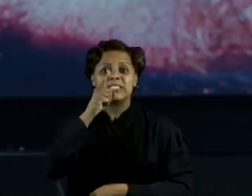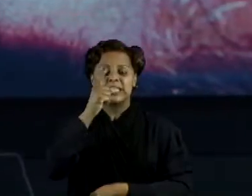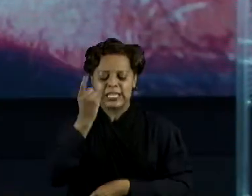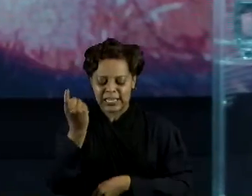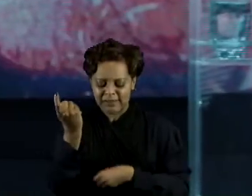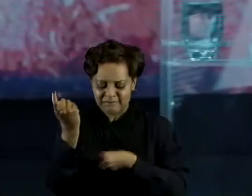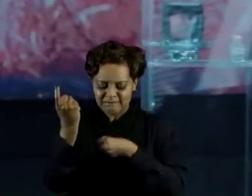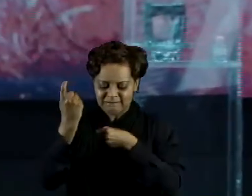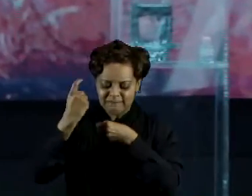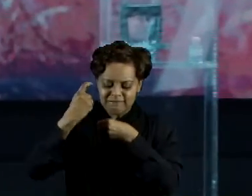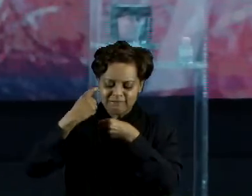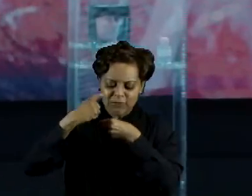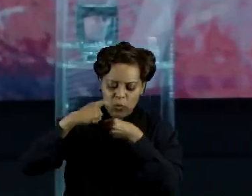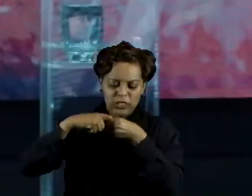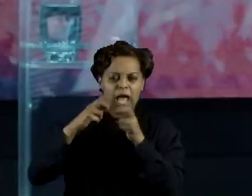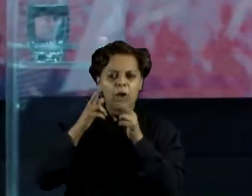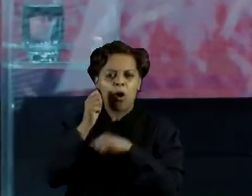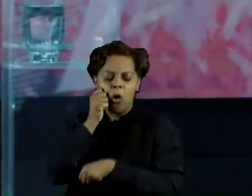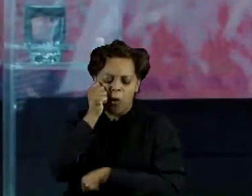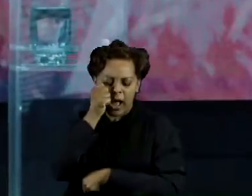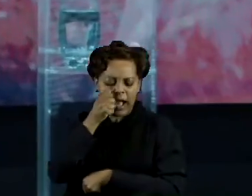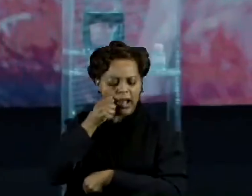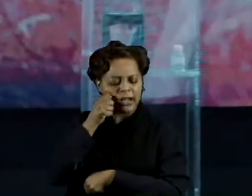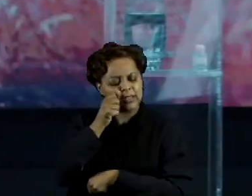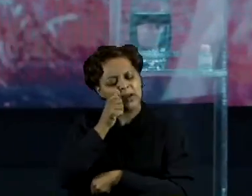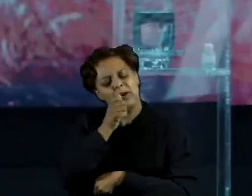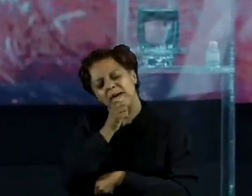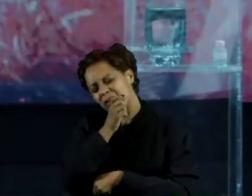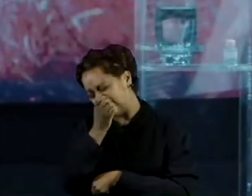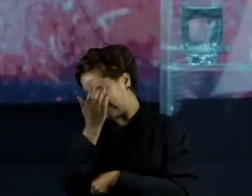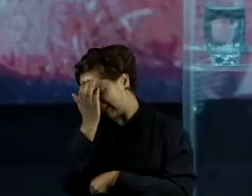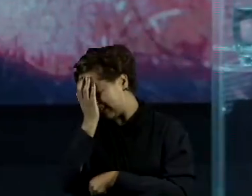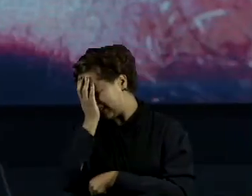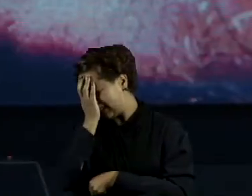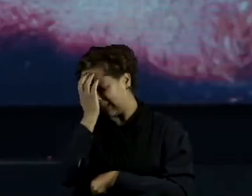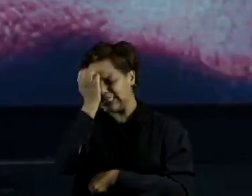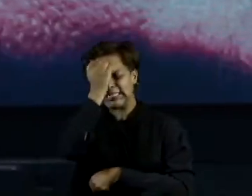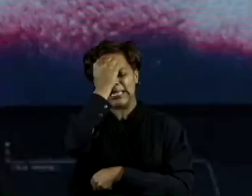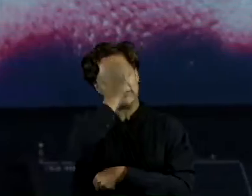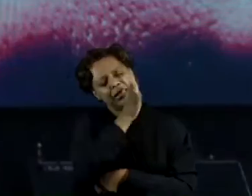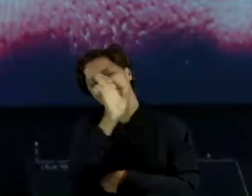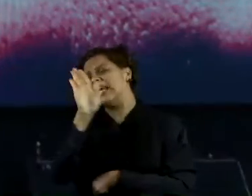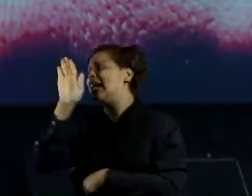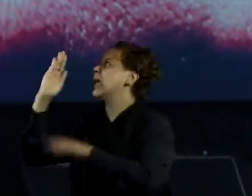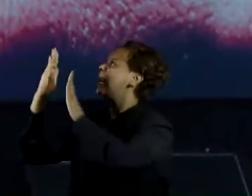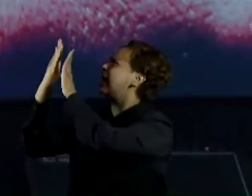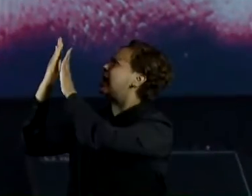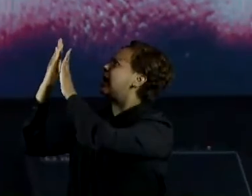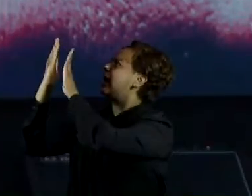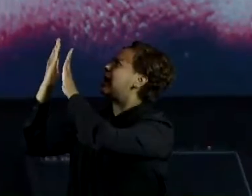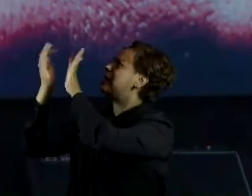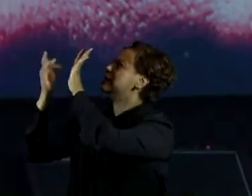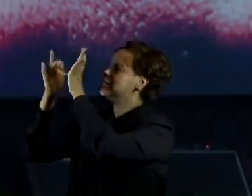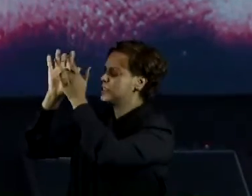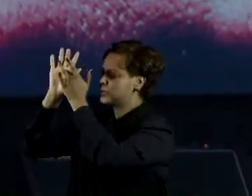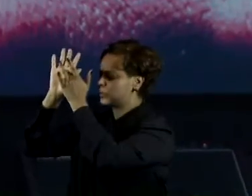de Adão, é se encontrar com Cristo. Este é o propósito de Deus para todos nós.